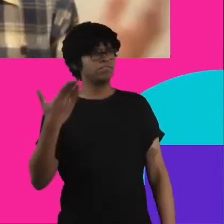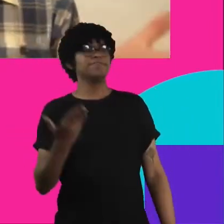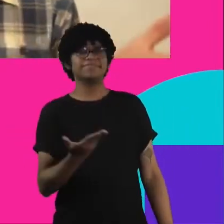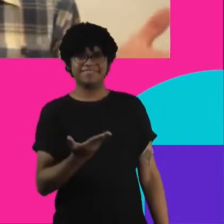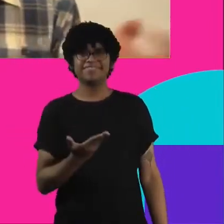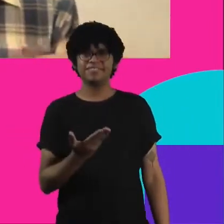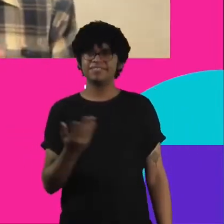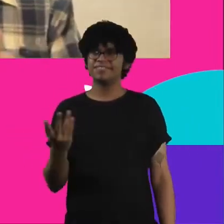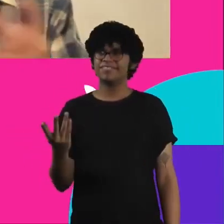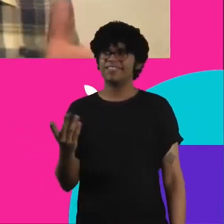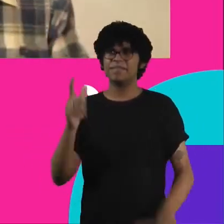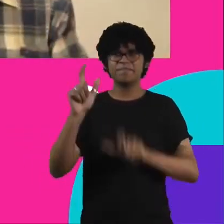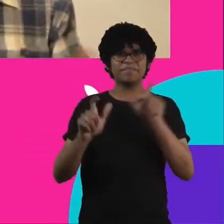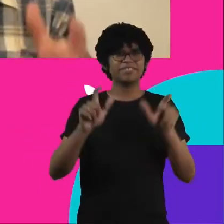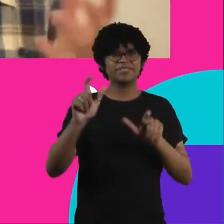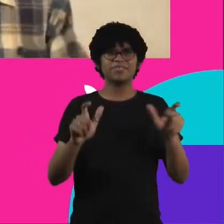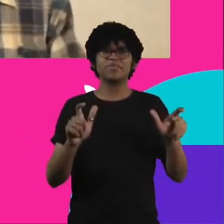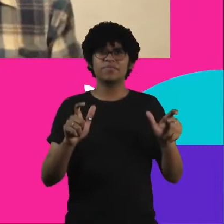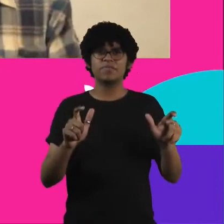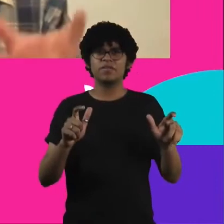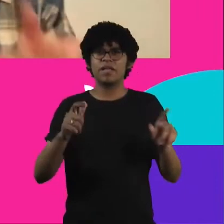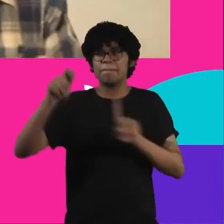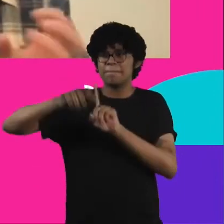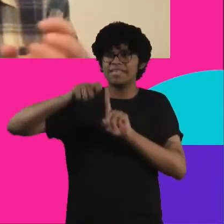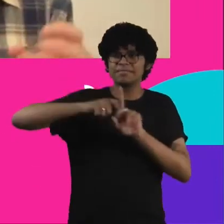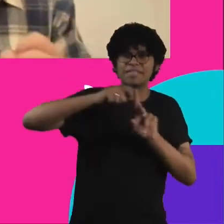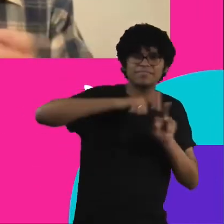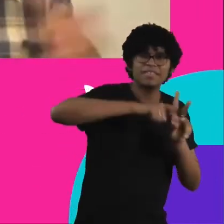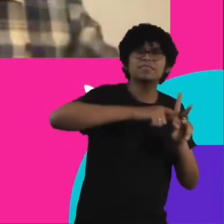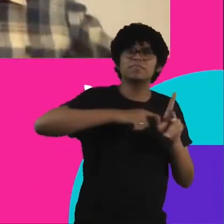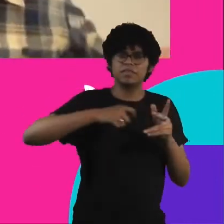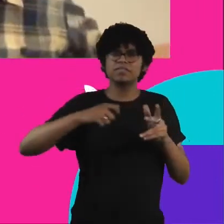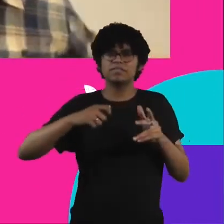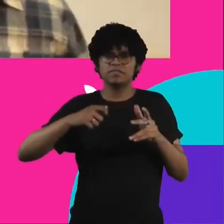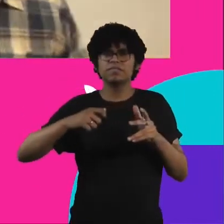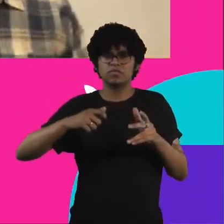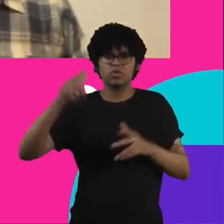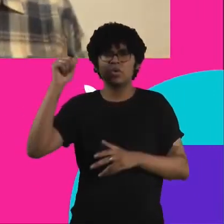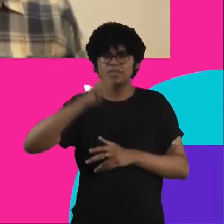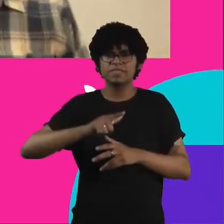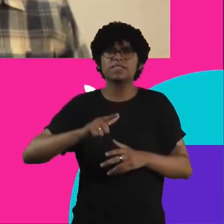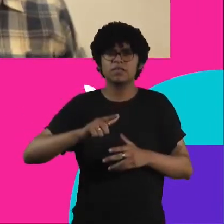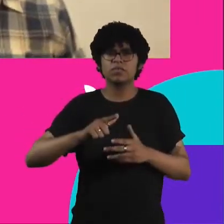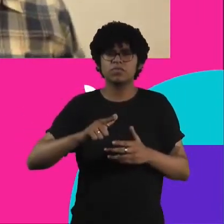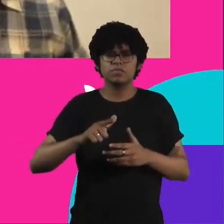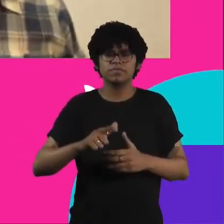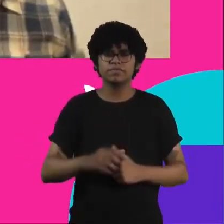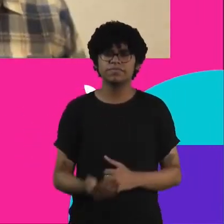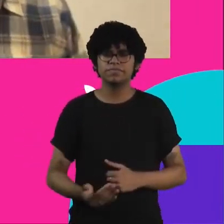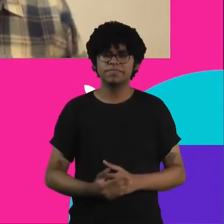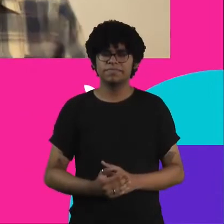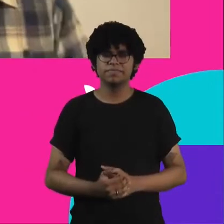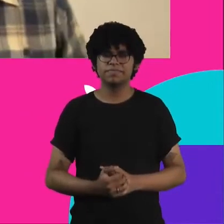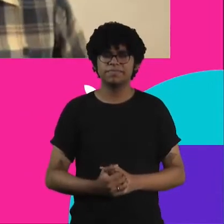nem eles esperavam isso. A gente ficou surpreso porque as pessoas trabalharam por 2 meses no seu tempo livre em Washington,